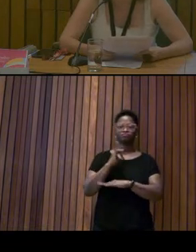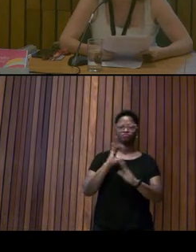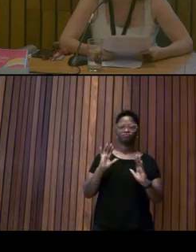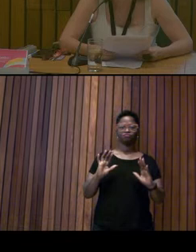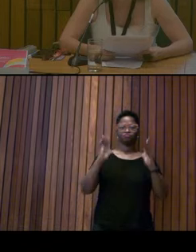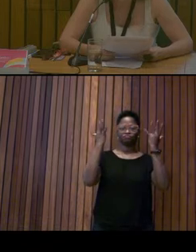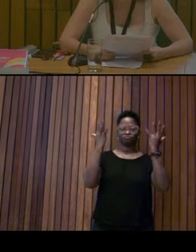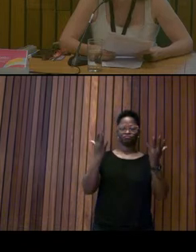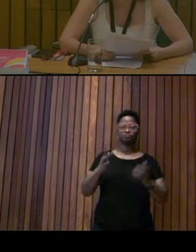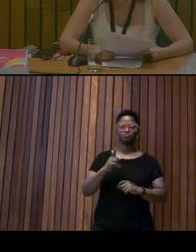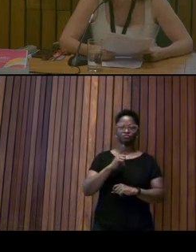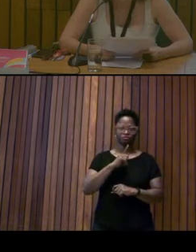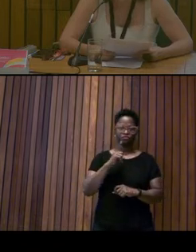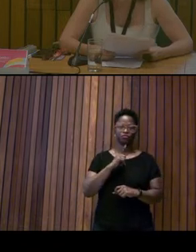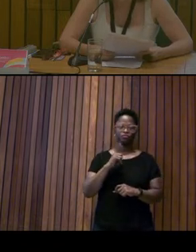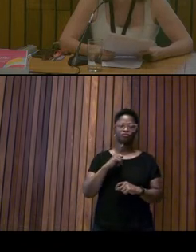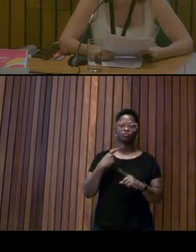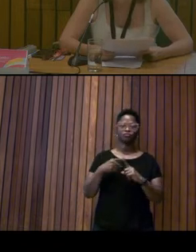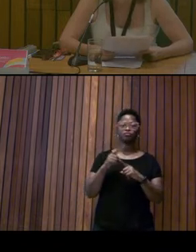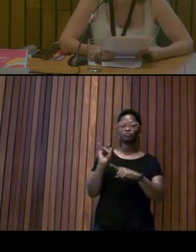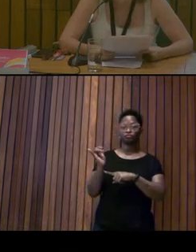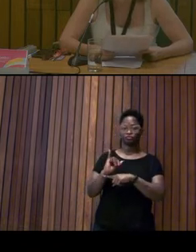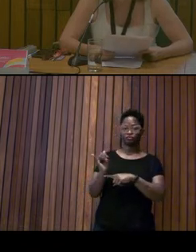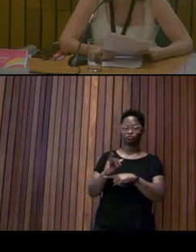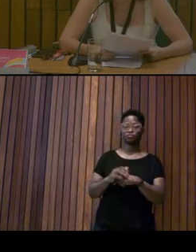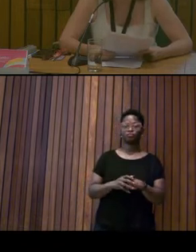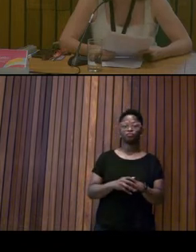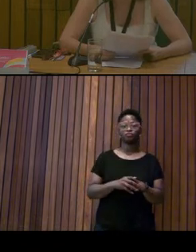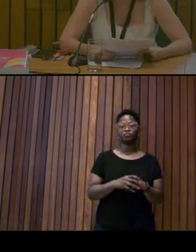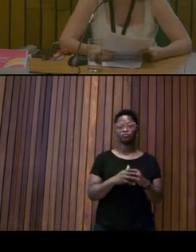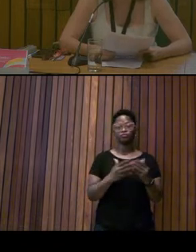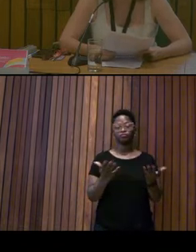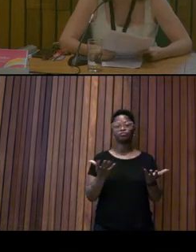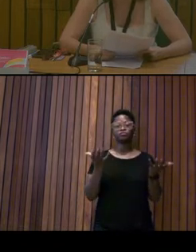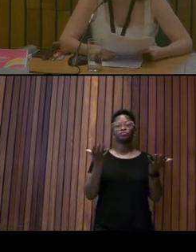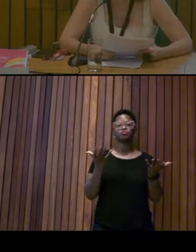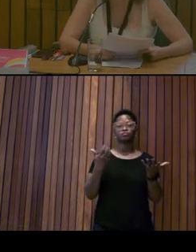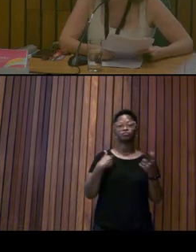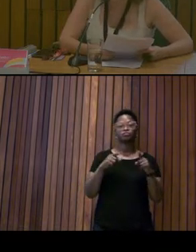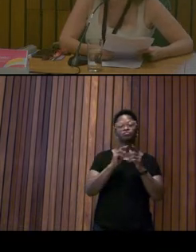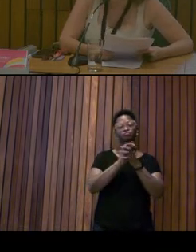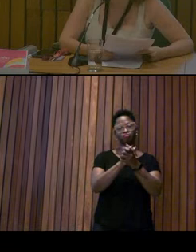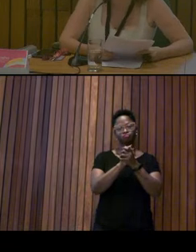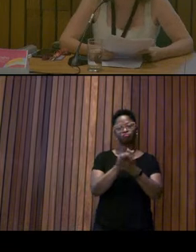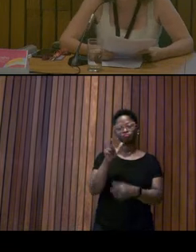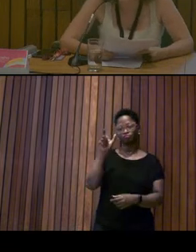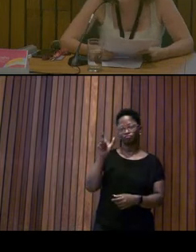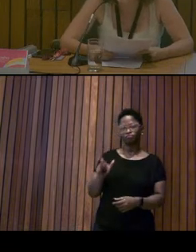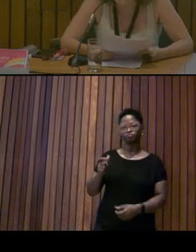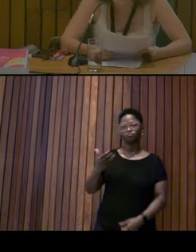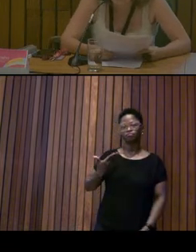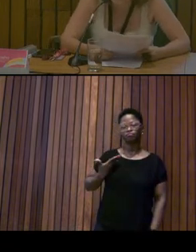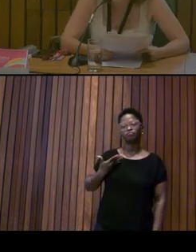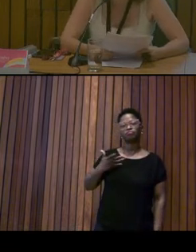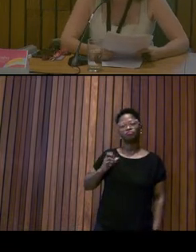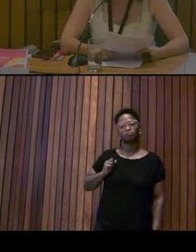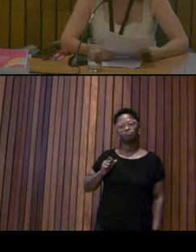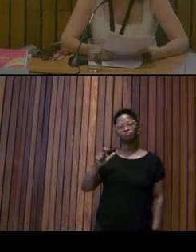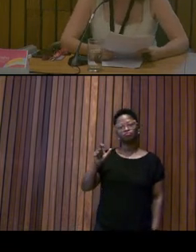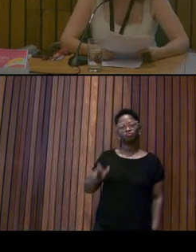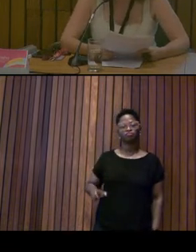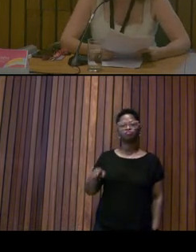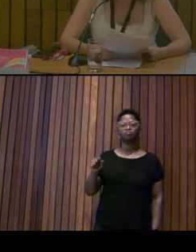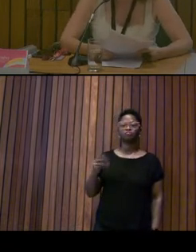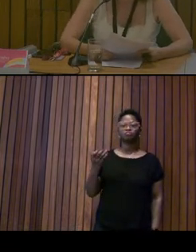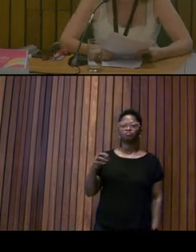evento, né, pelo YouTube. Então, queria aí também saudar o nosso querido e